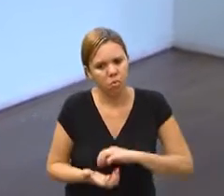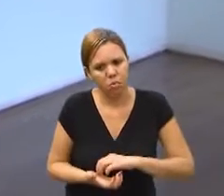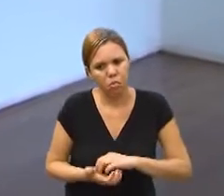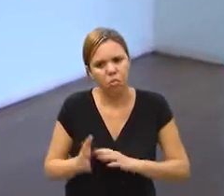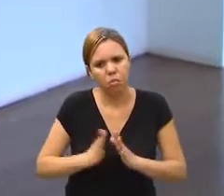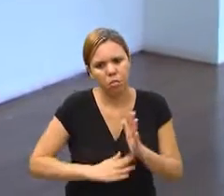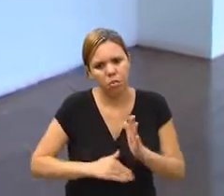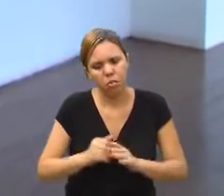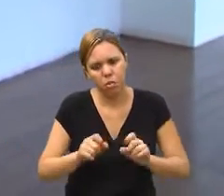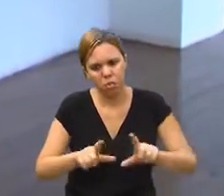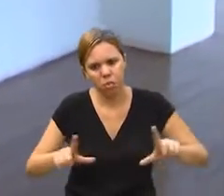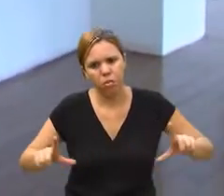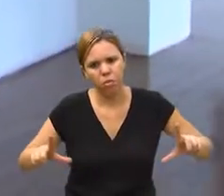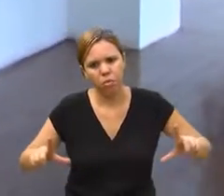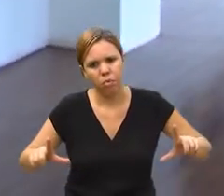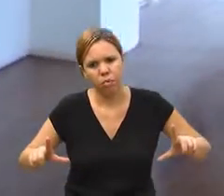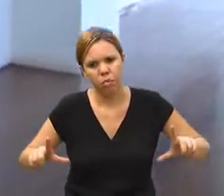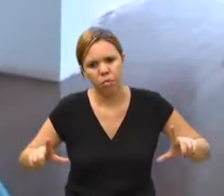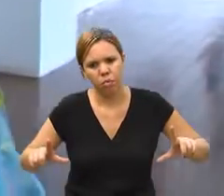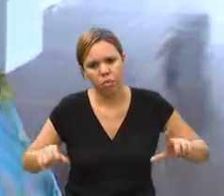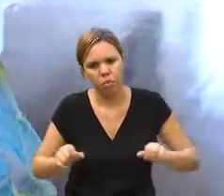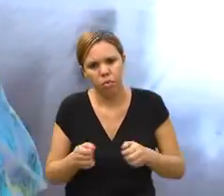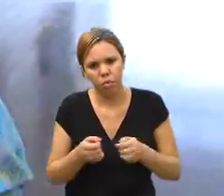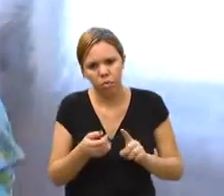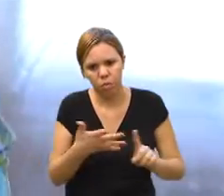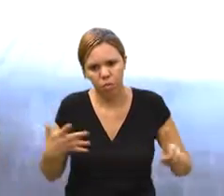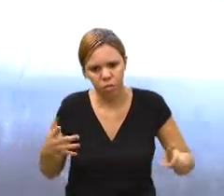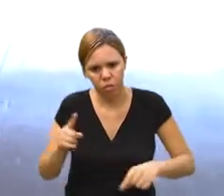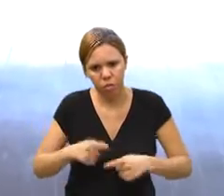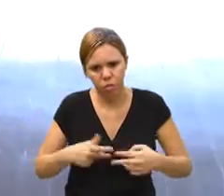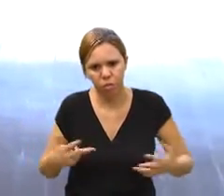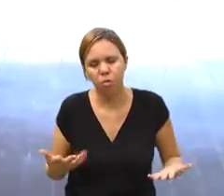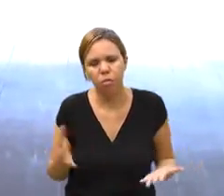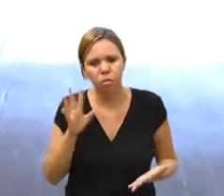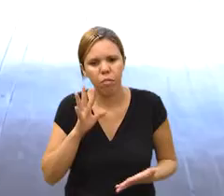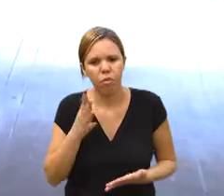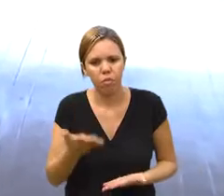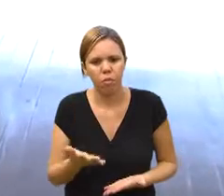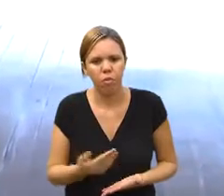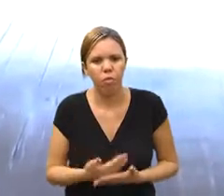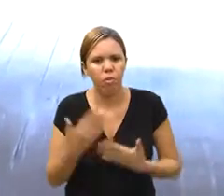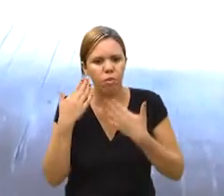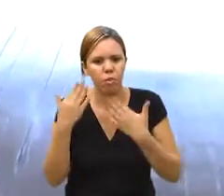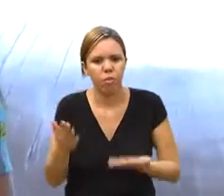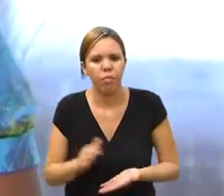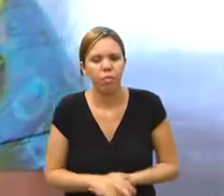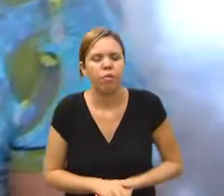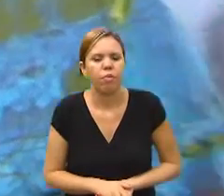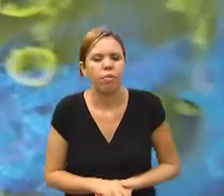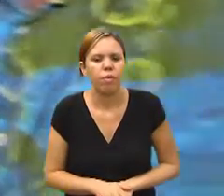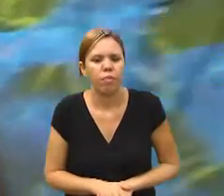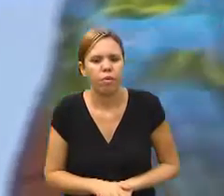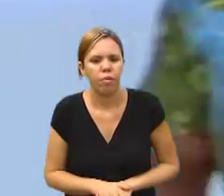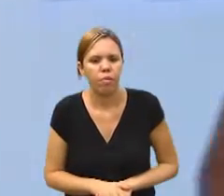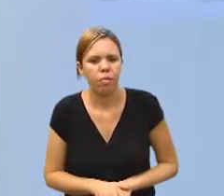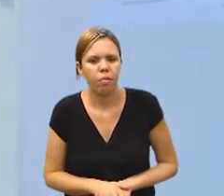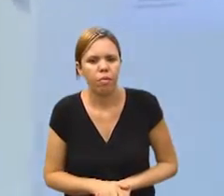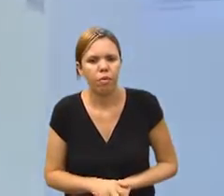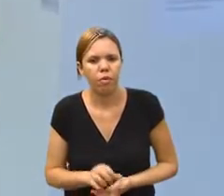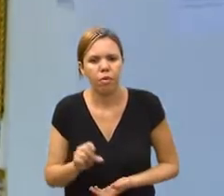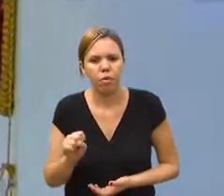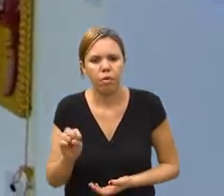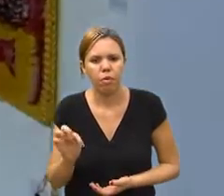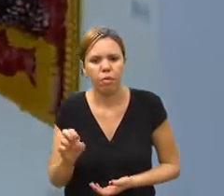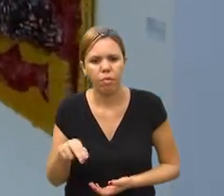pinturas, pinturas expandidas e pinturas de objetos. Valeu. Muito obrigado. É isso aí, muito obrigado então ao Estênio